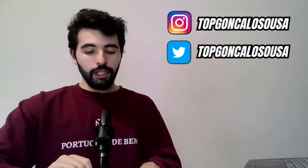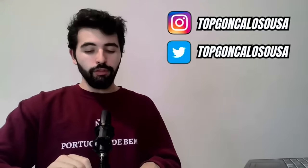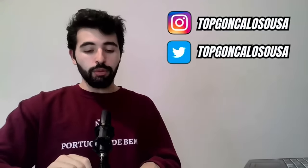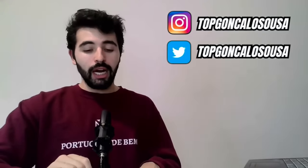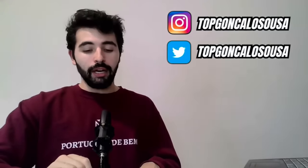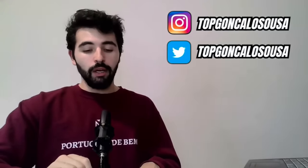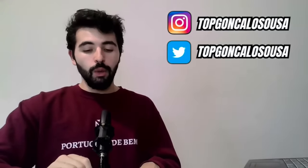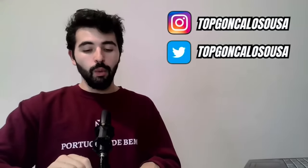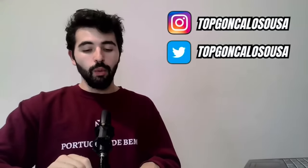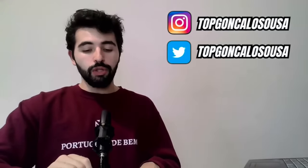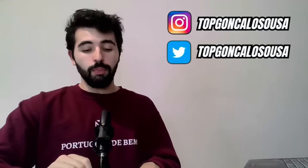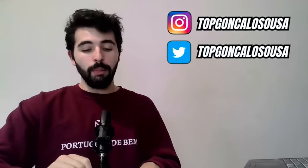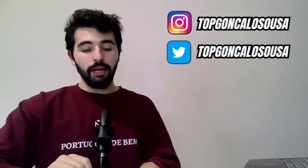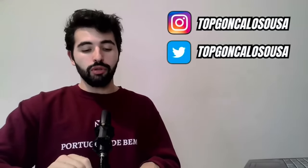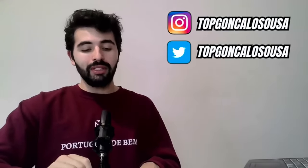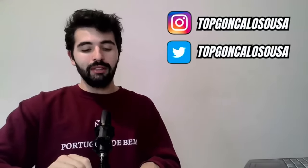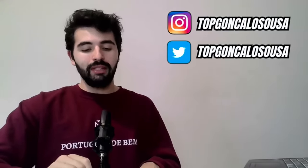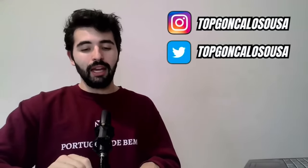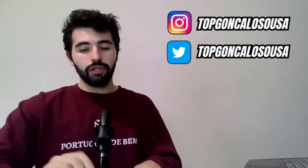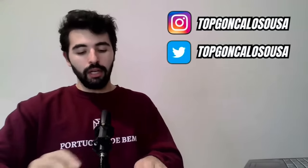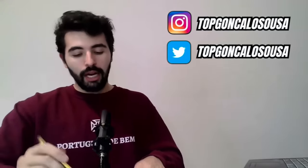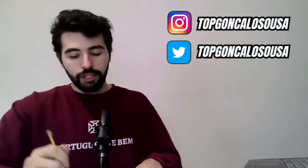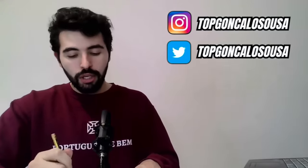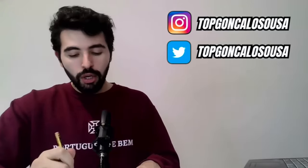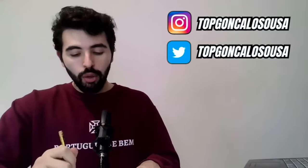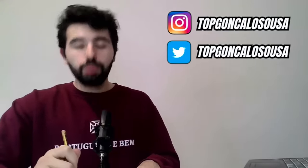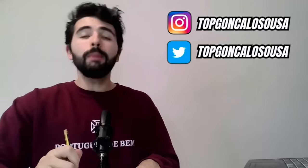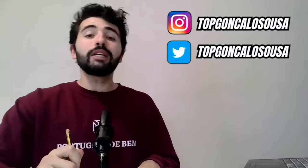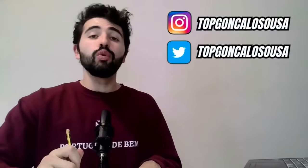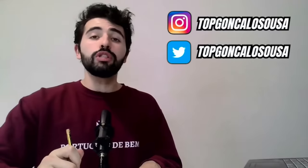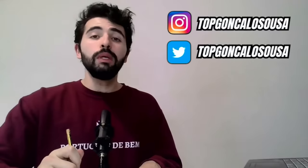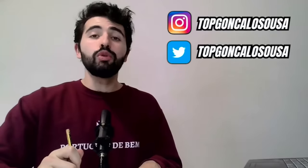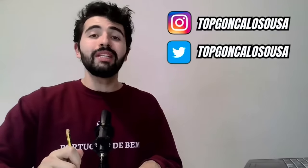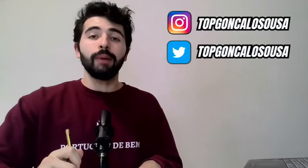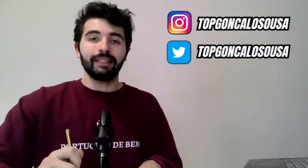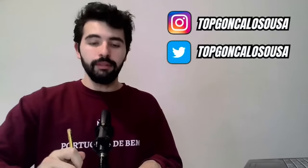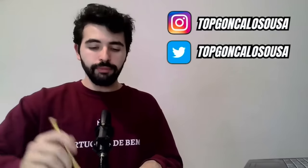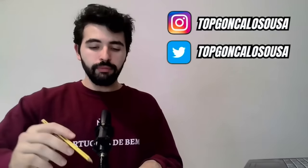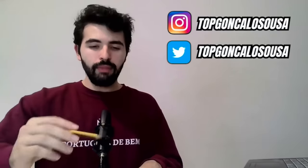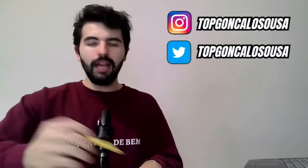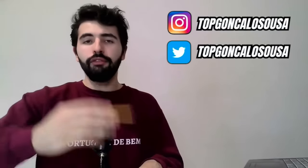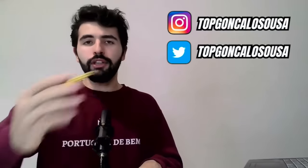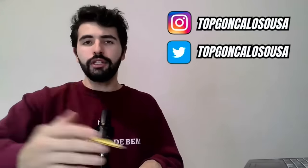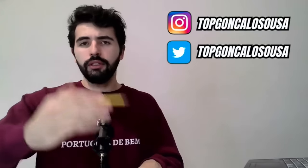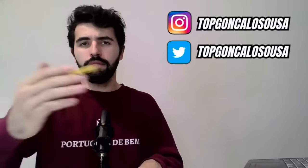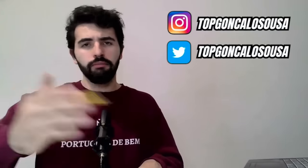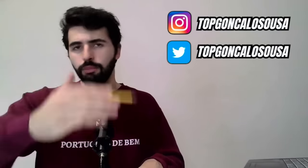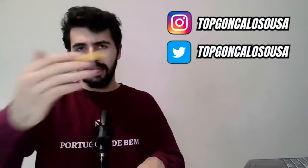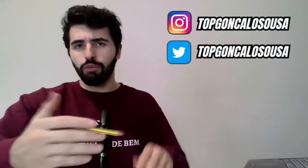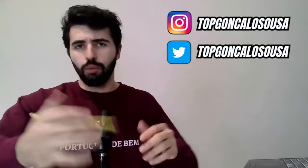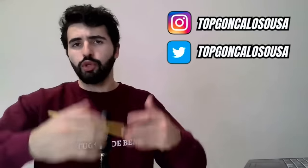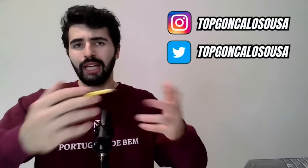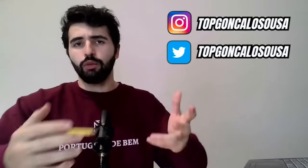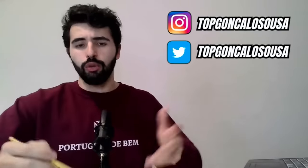ou seja ele foi buscar nos primeiros 10 aliás nos primeiros 12 minutos de debate em vez de